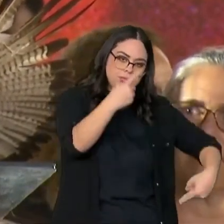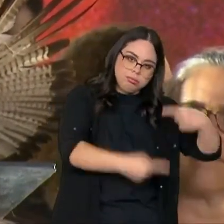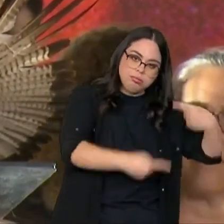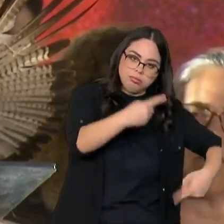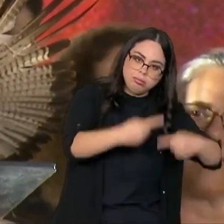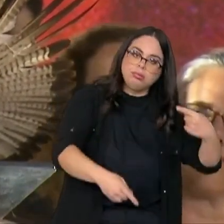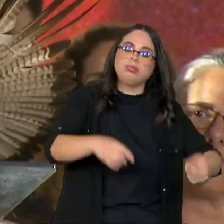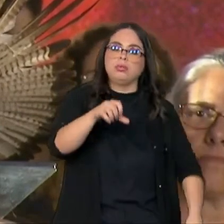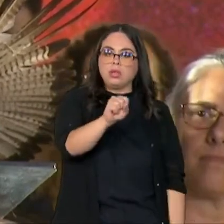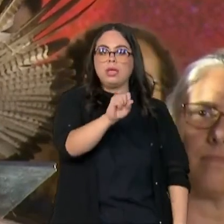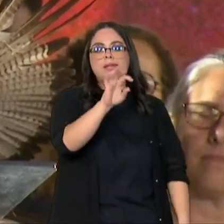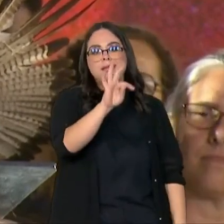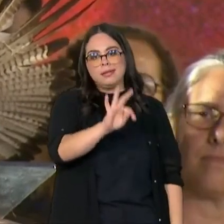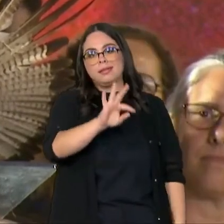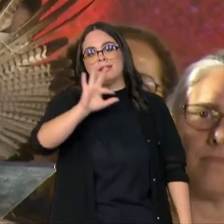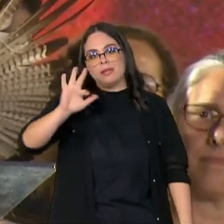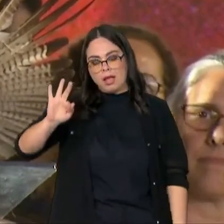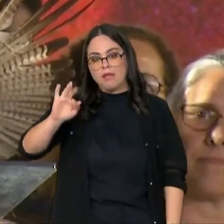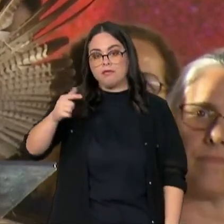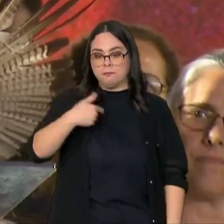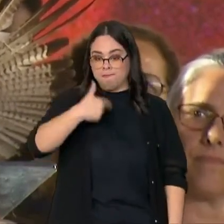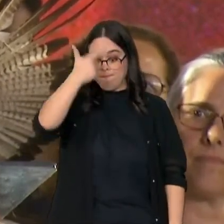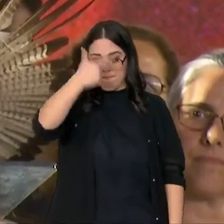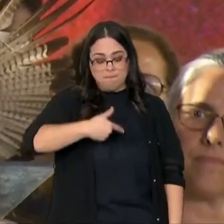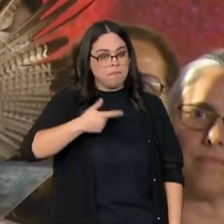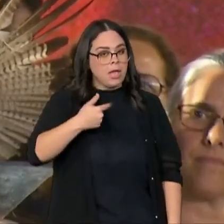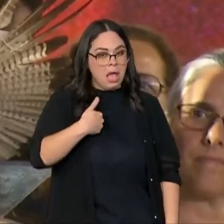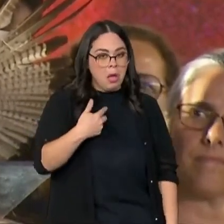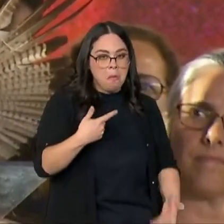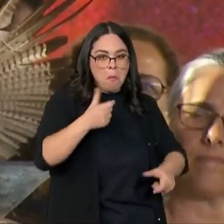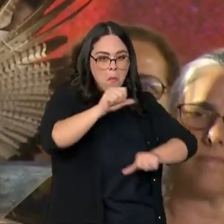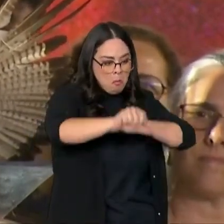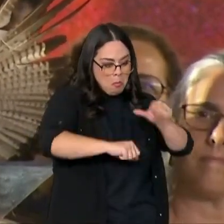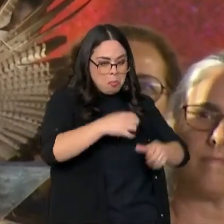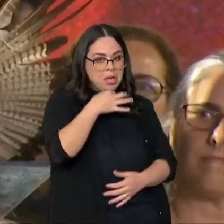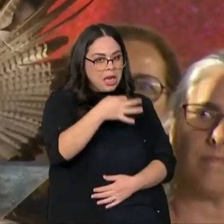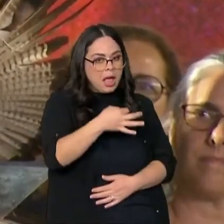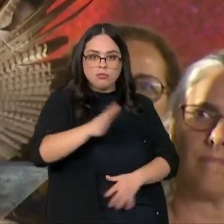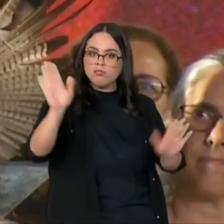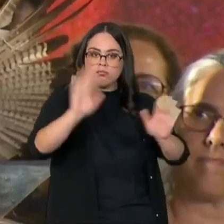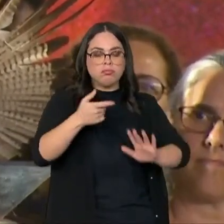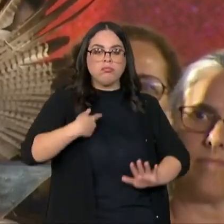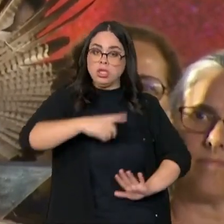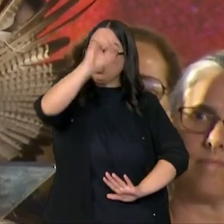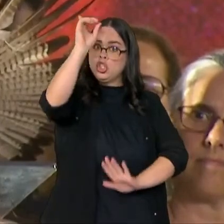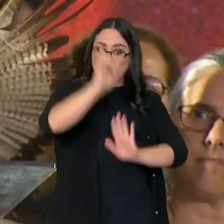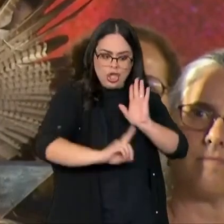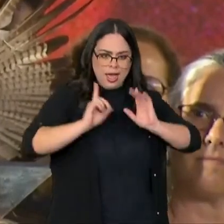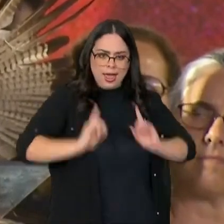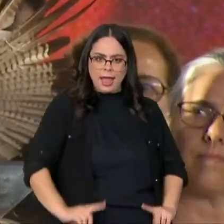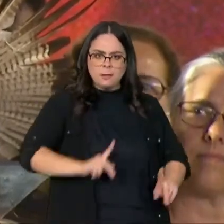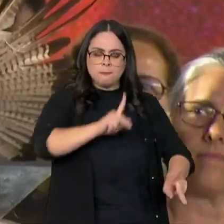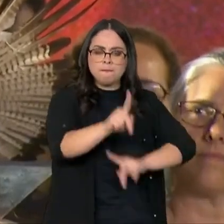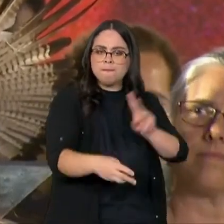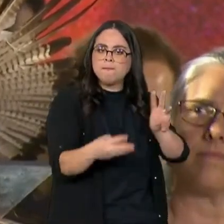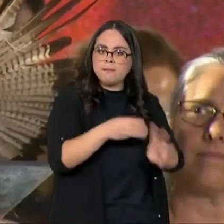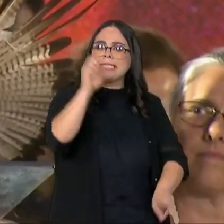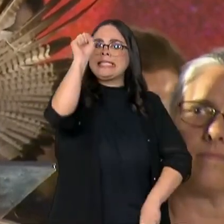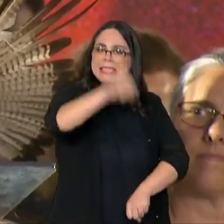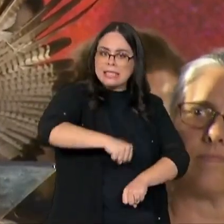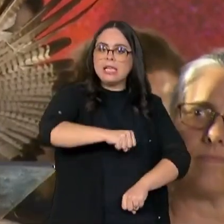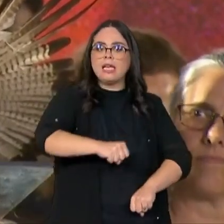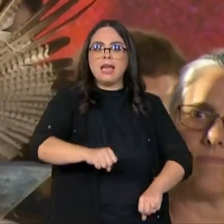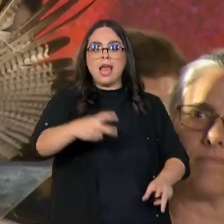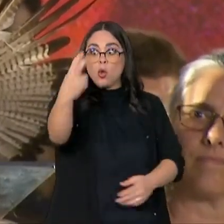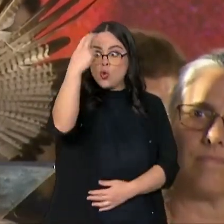Corte Federal e minha posição não mudou. Sou a favor do direito dos povos indígenas a seu território e a